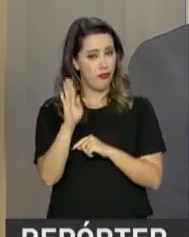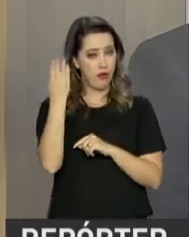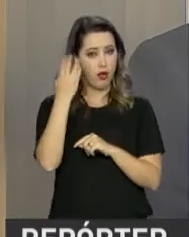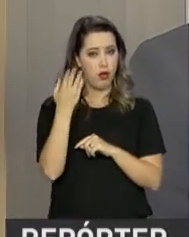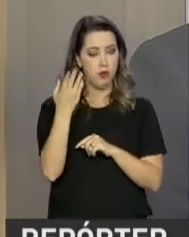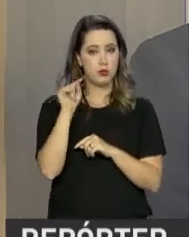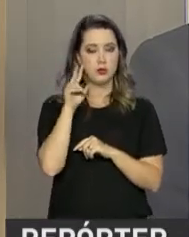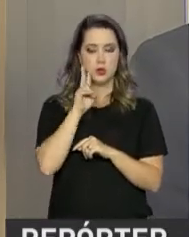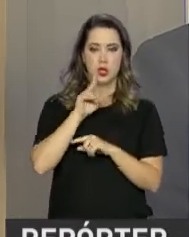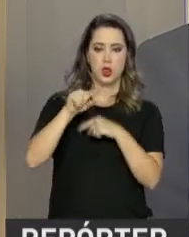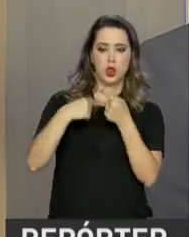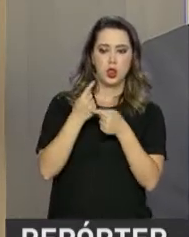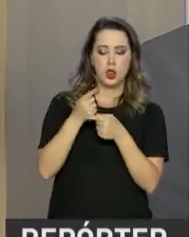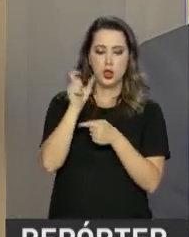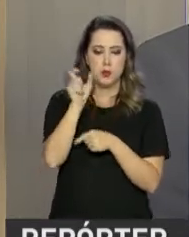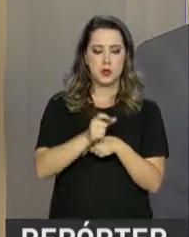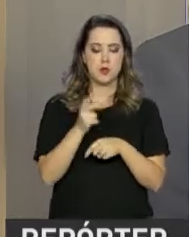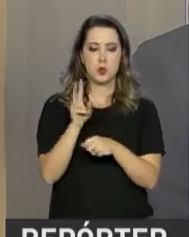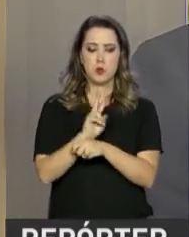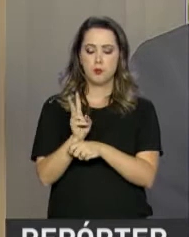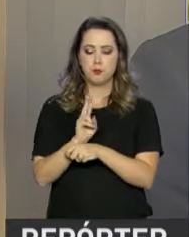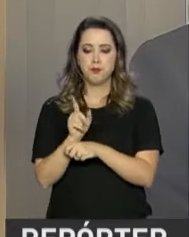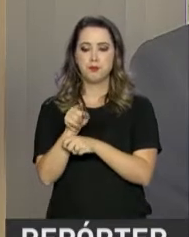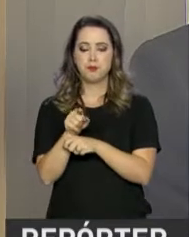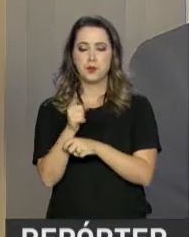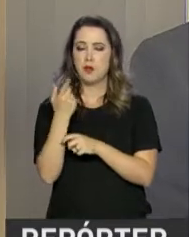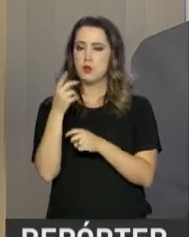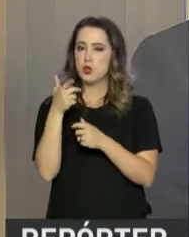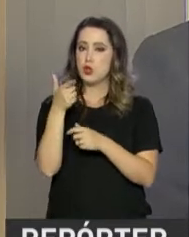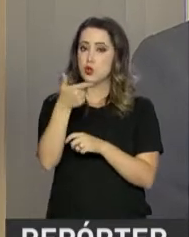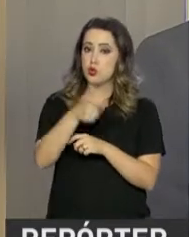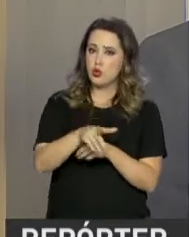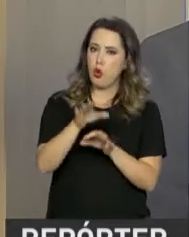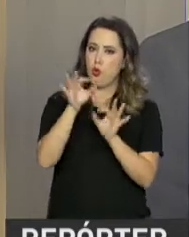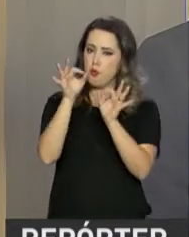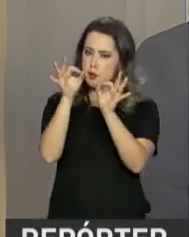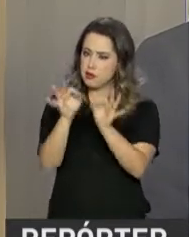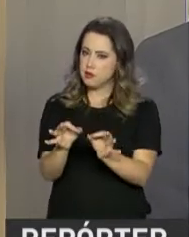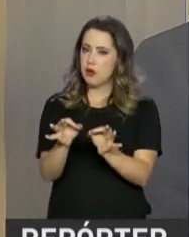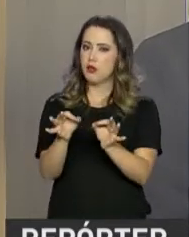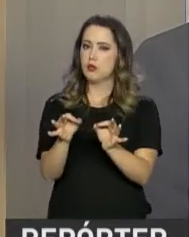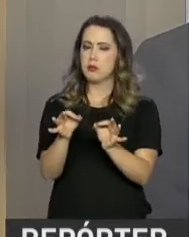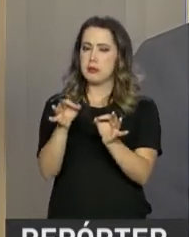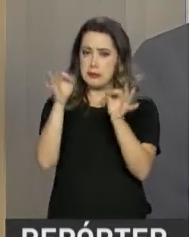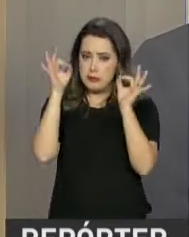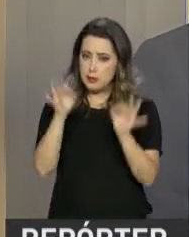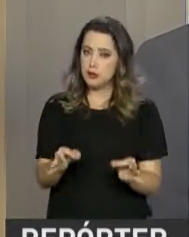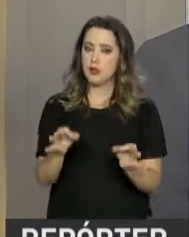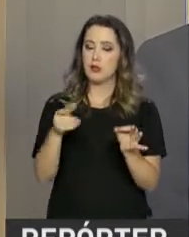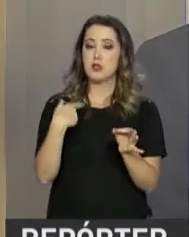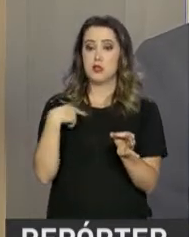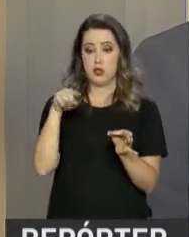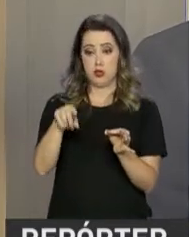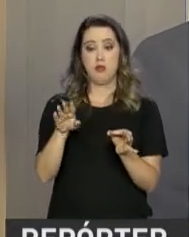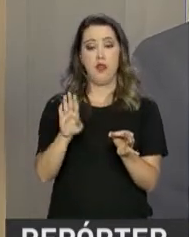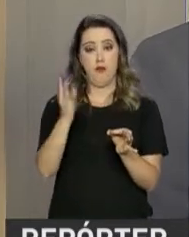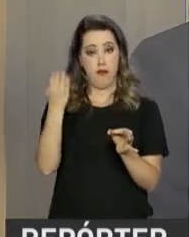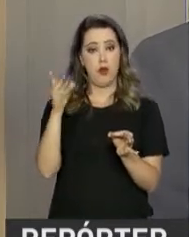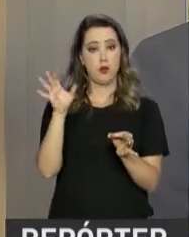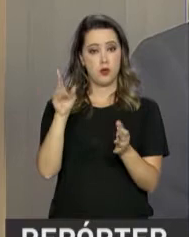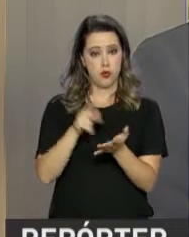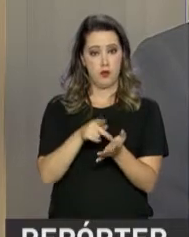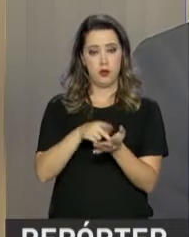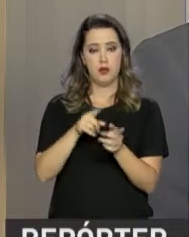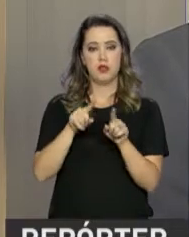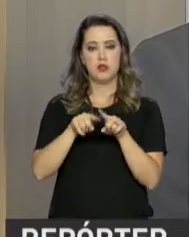realizados pelo ministério para você evitar ou reduzir a ocorrência de falso positivos e aí